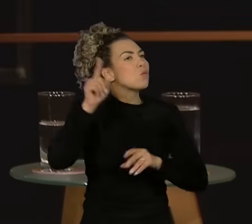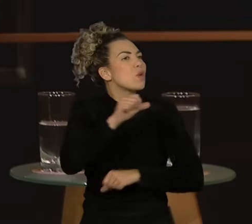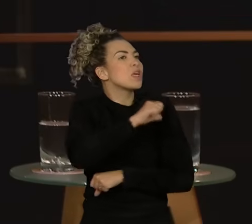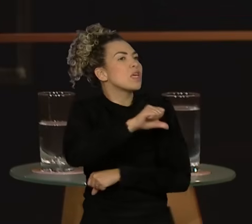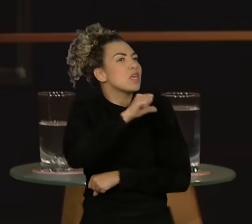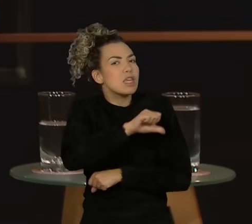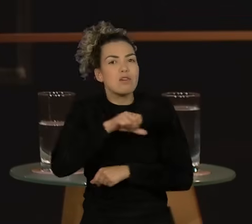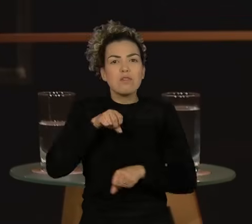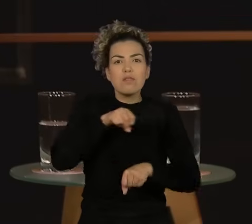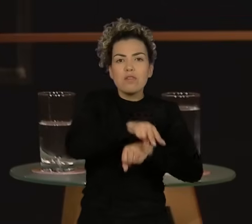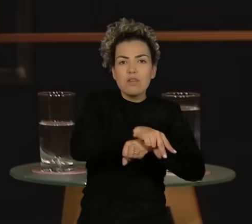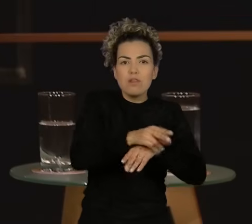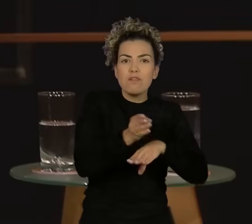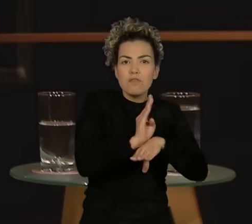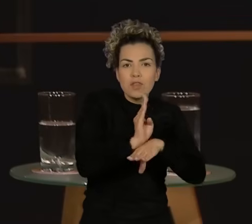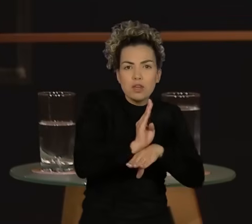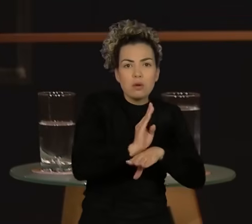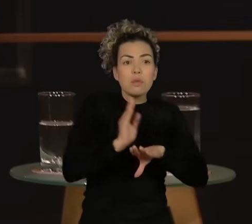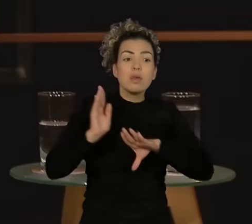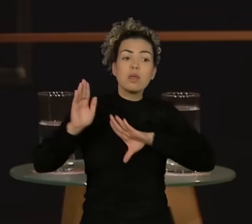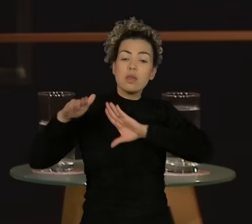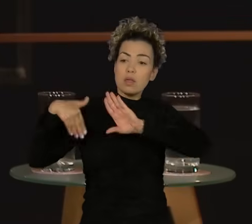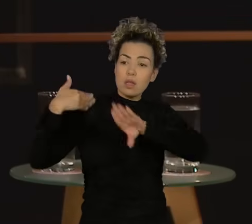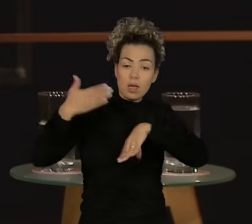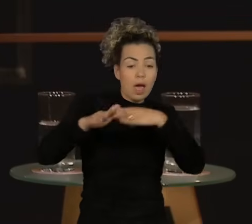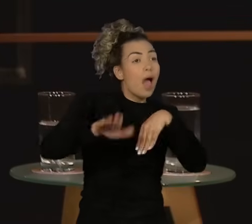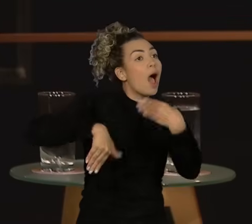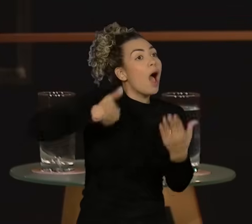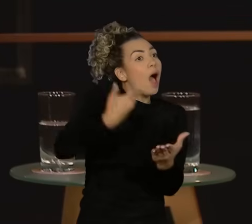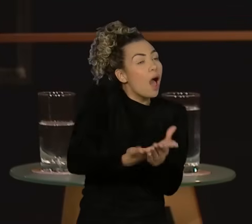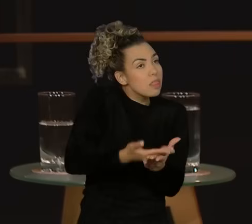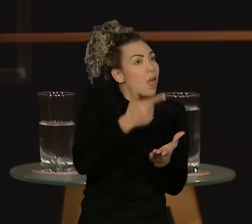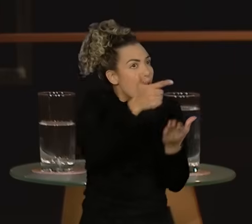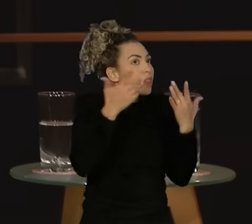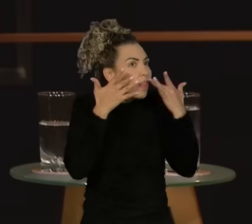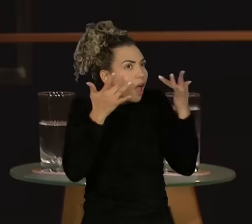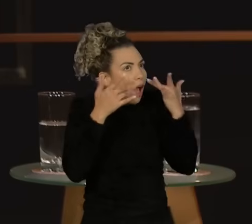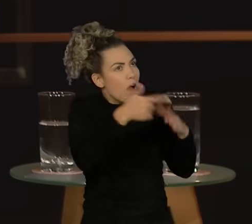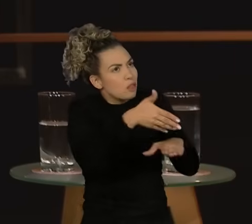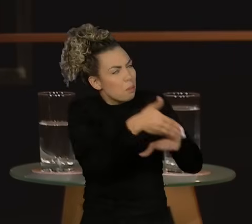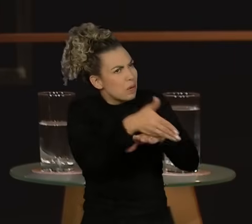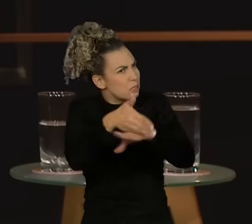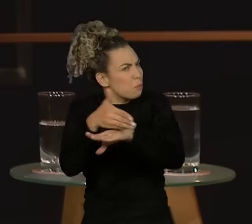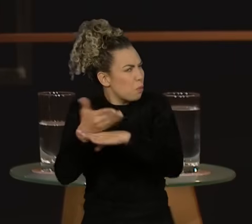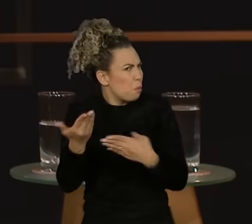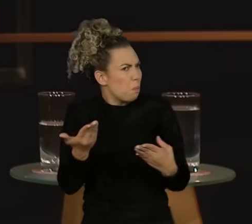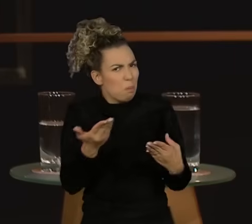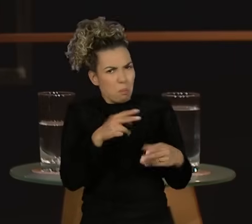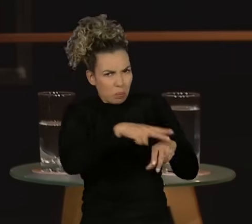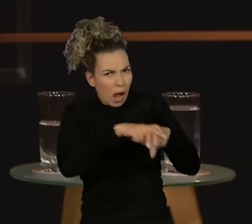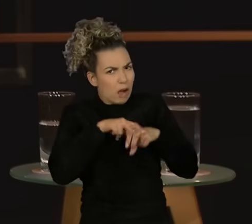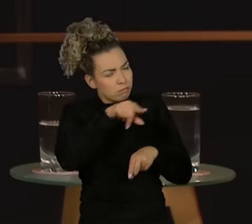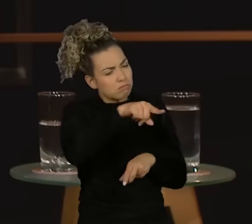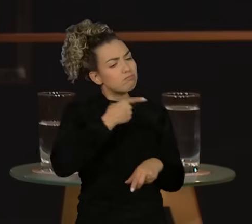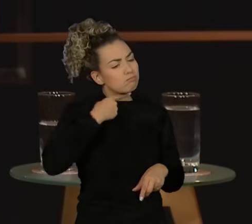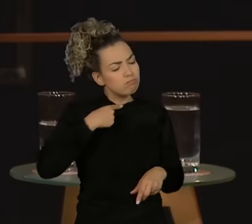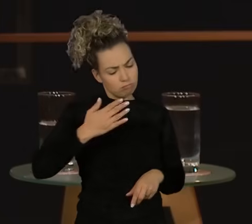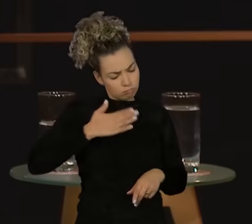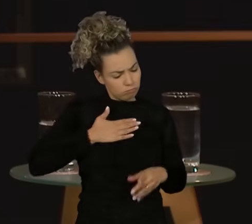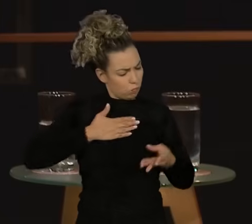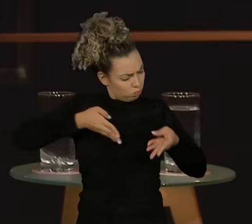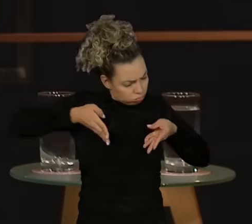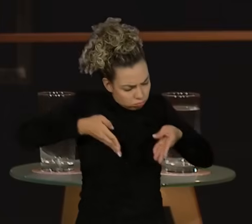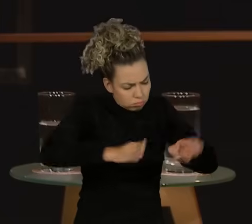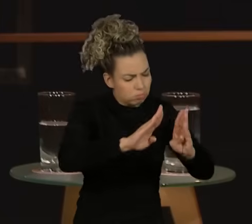Isso. De lá para cá, você tem produzido várias das suas peças. Tá? É dentro dessa ideia de buscar o seu próprio caminho, a sua